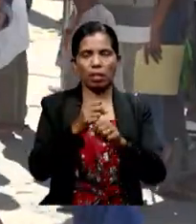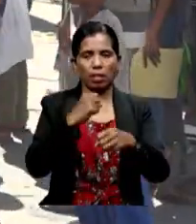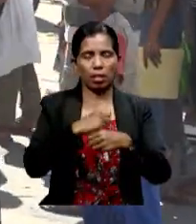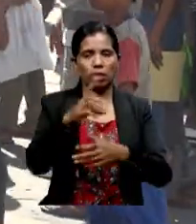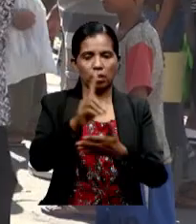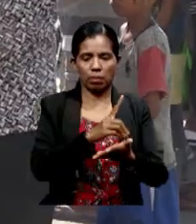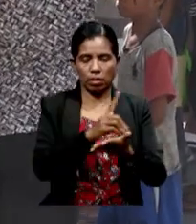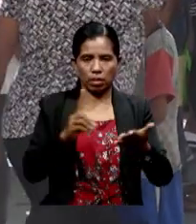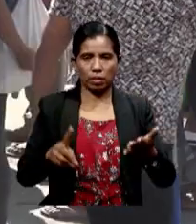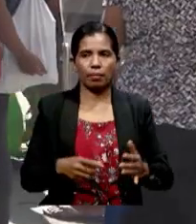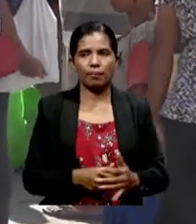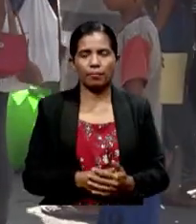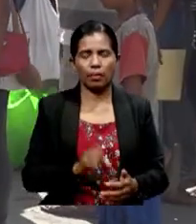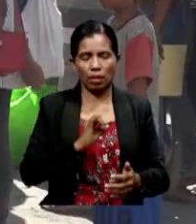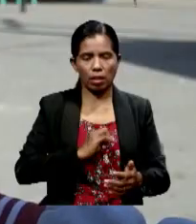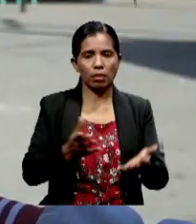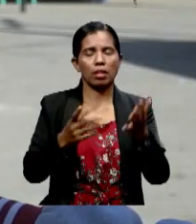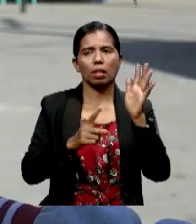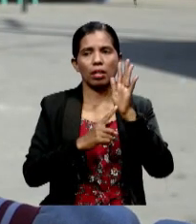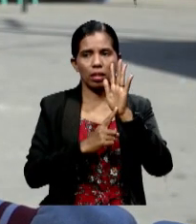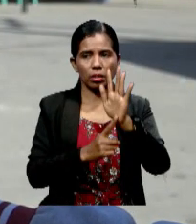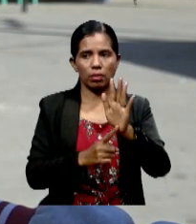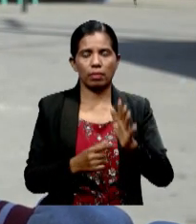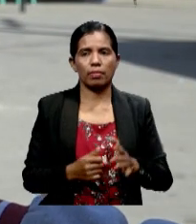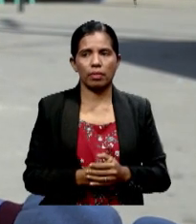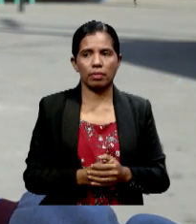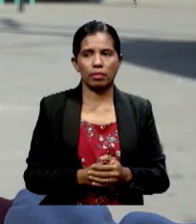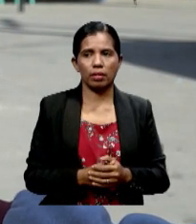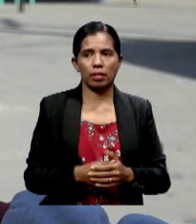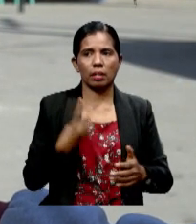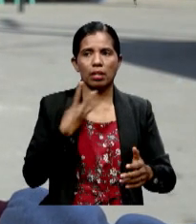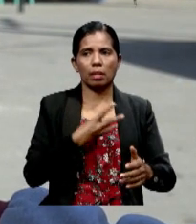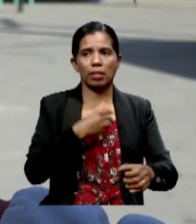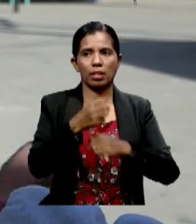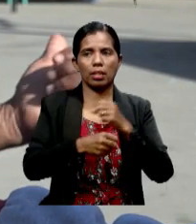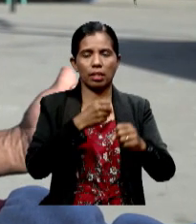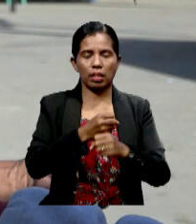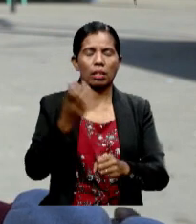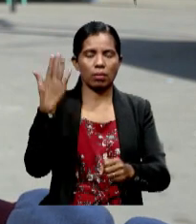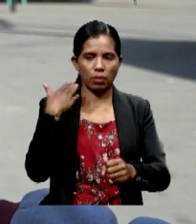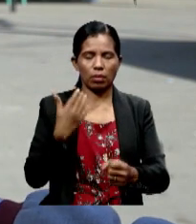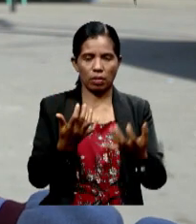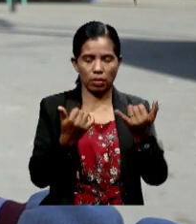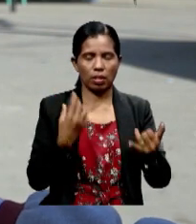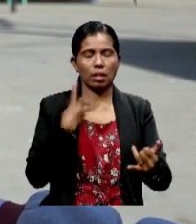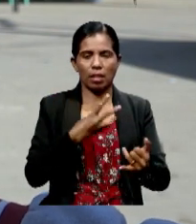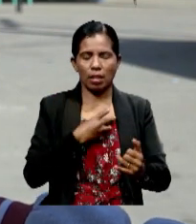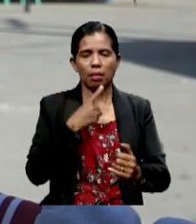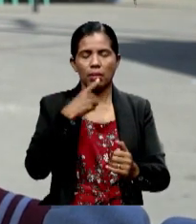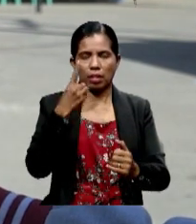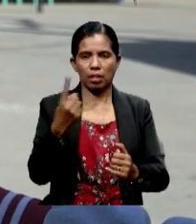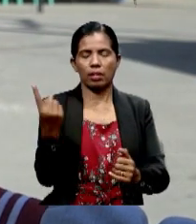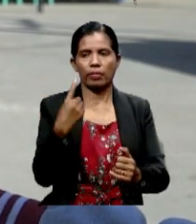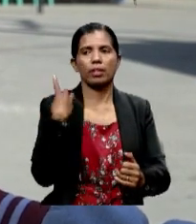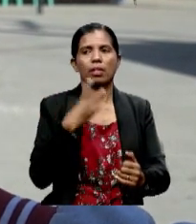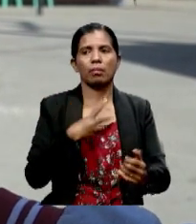diskriminasau. Awak kara to kono ba reklamasa amini antina kotuk i ho agora down ame reklamasa na fating i amakar